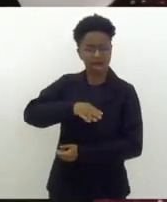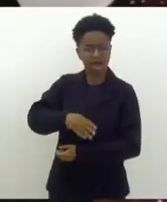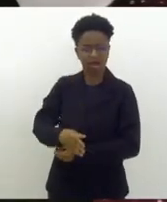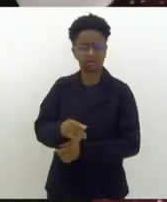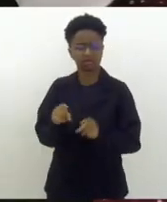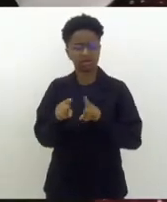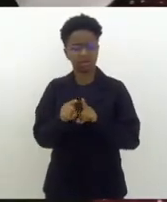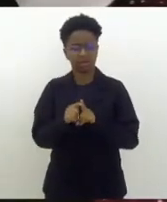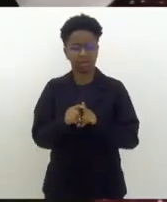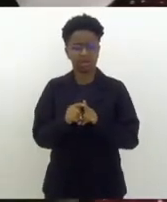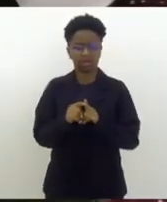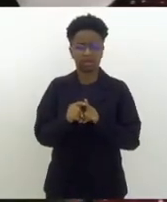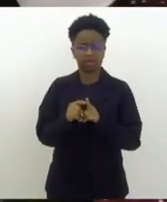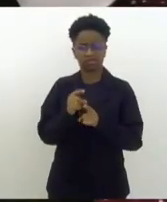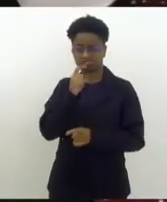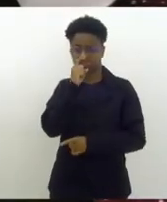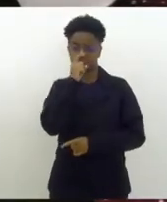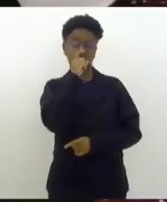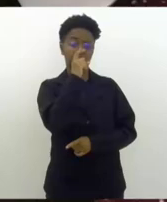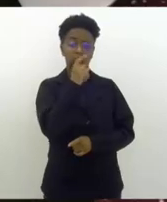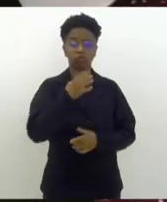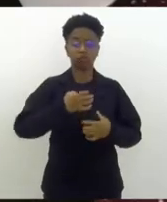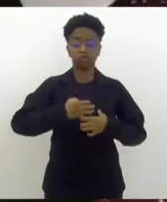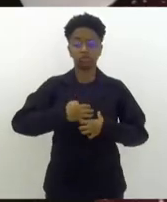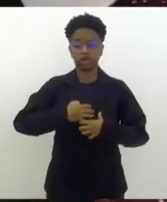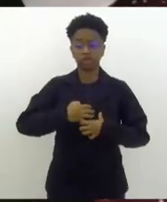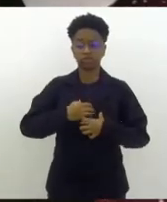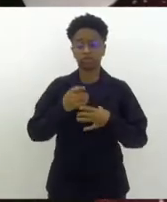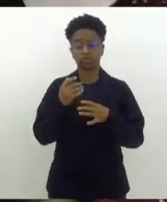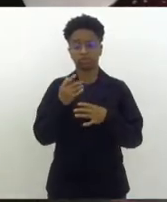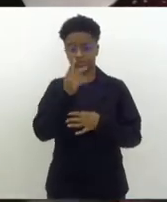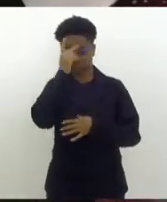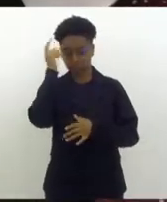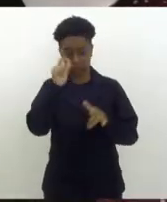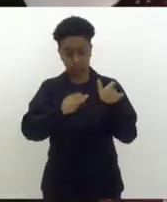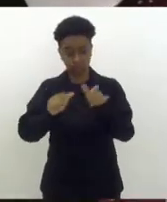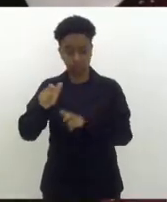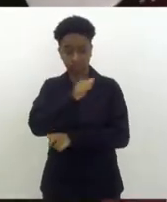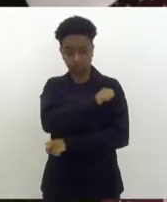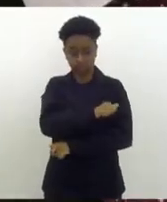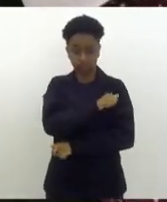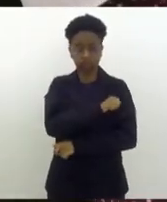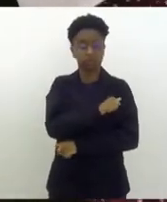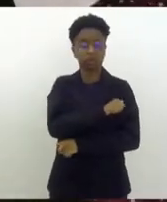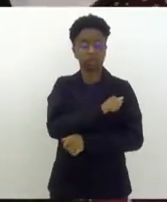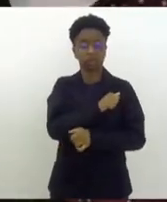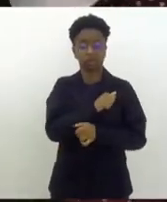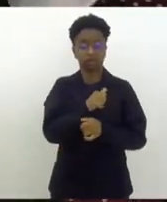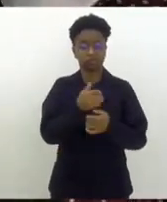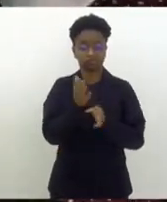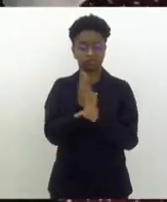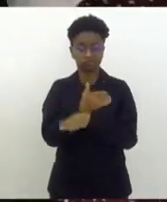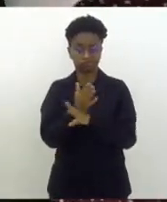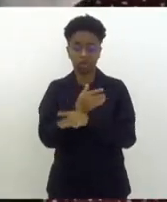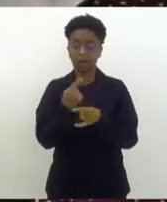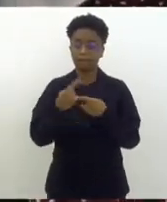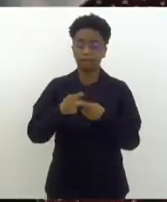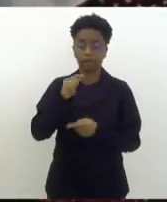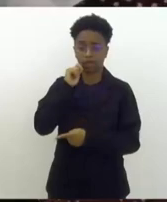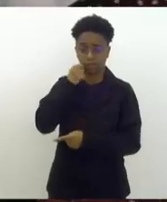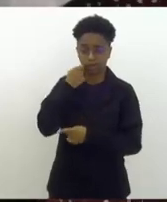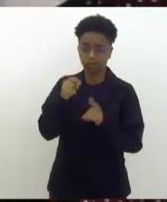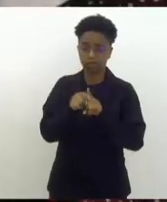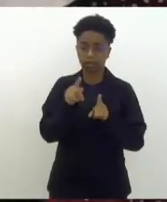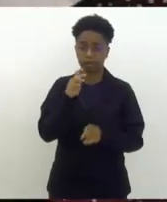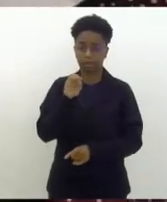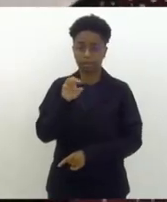a arrogância é a forma com que o cidadão do Rio de Janeiro tá entregue ao desmando a milícia do Senhor Eduardo Paes e do Senhor